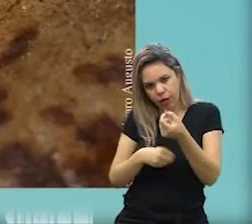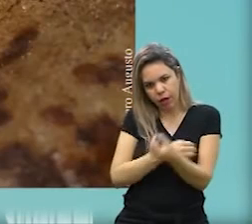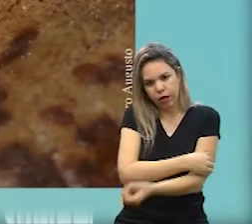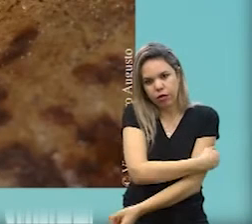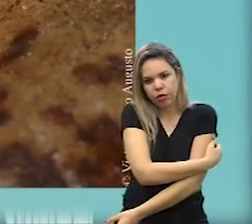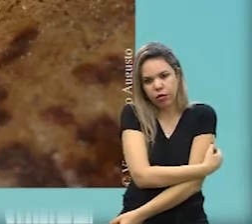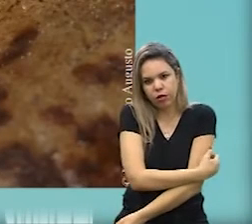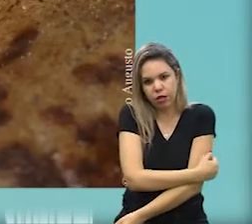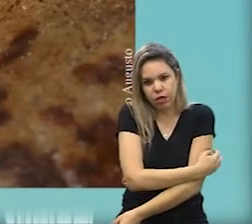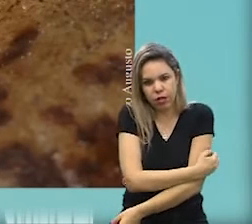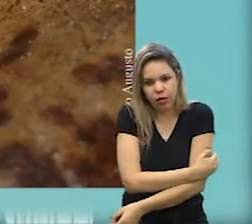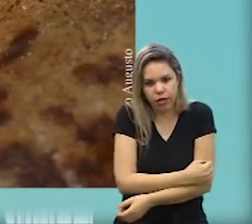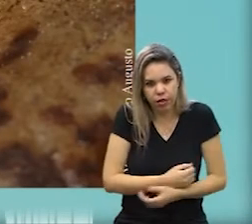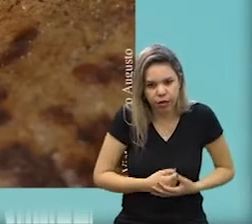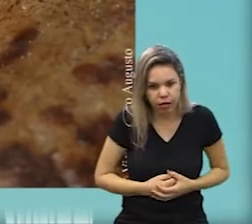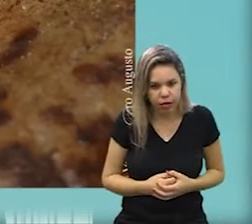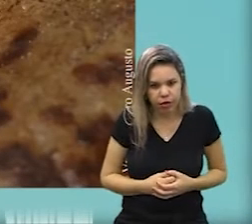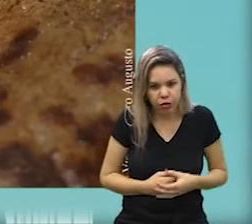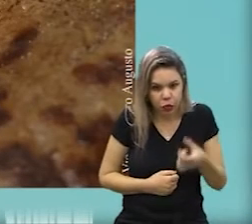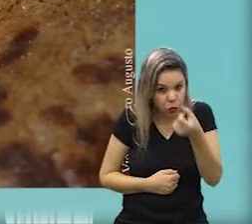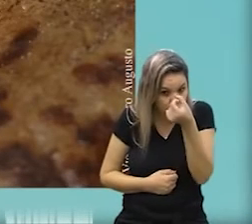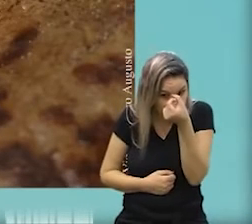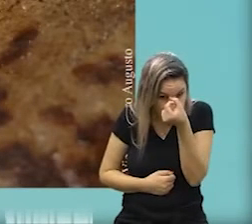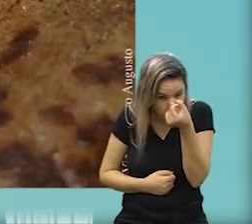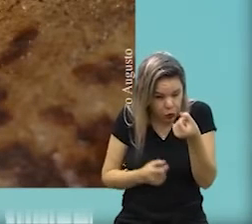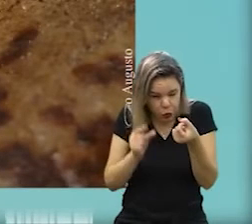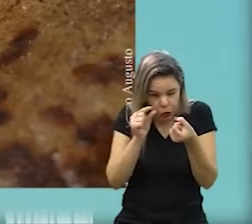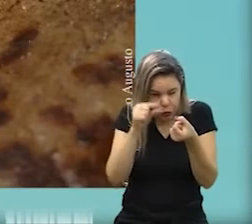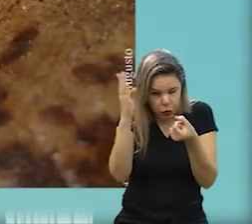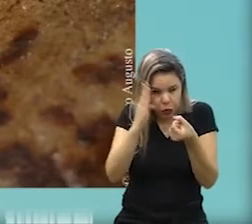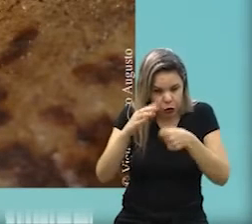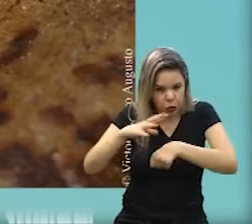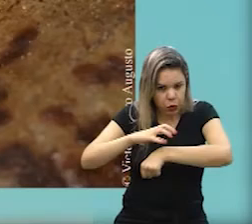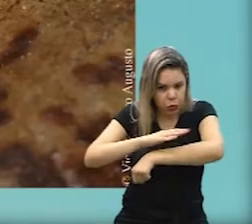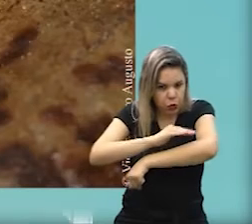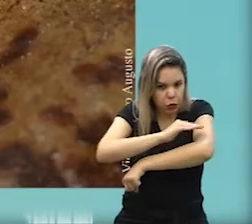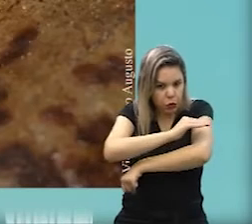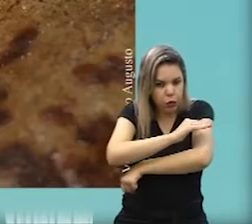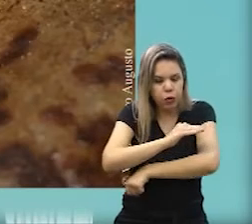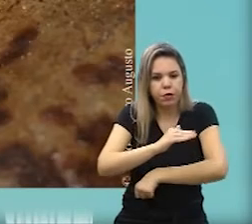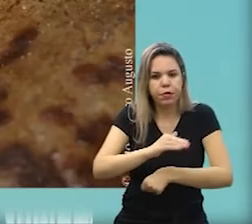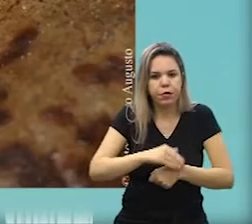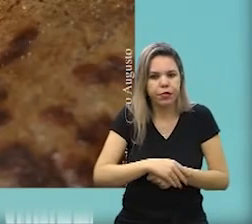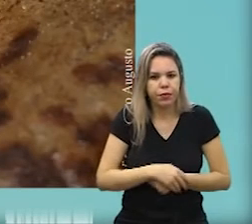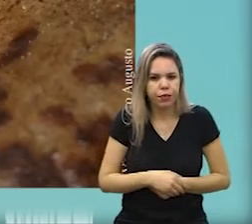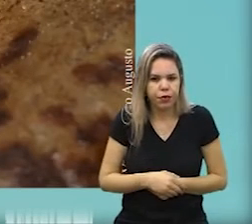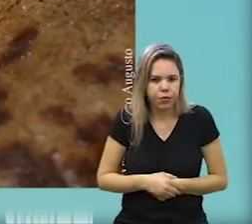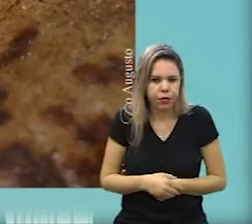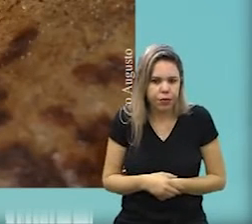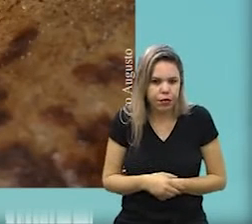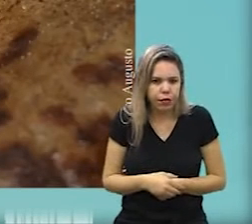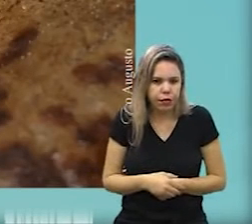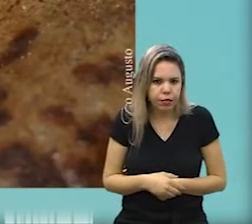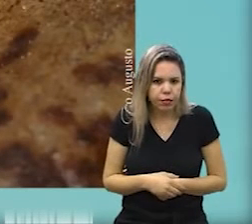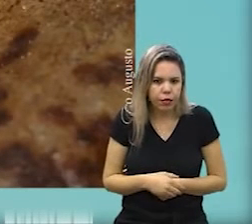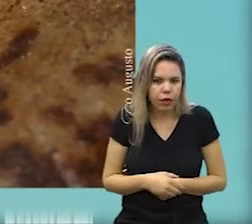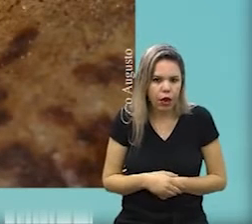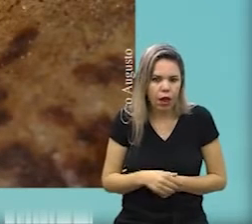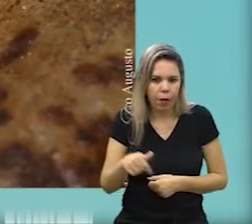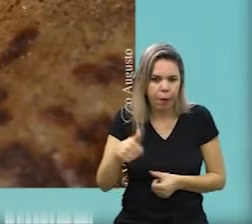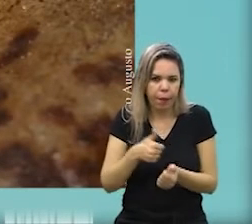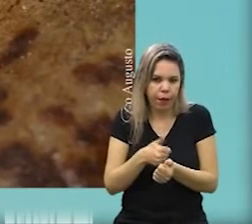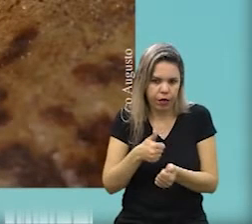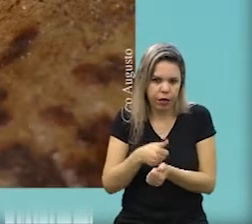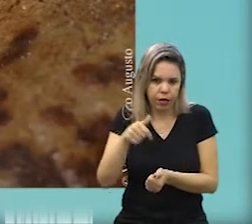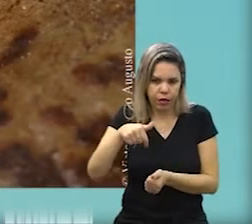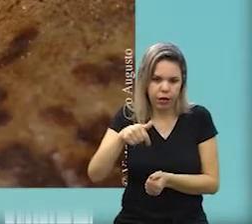E o menor anfíbio, um dos menores anfíbios do Brasil, que inclusive é residente aqui na Serra do